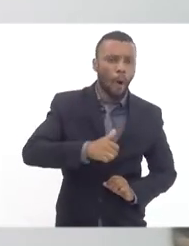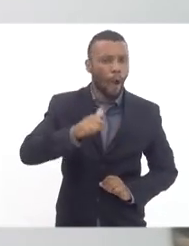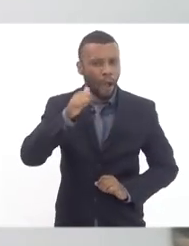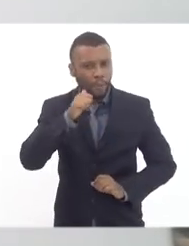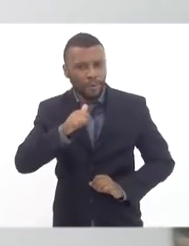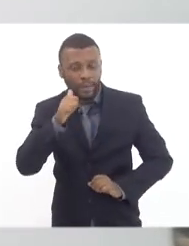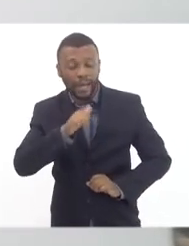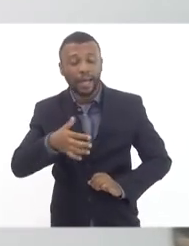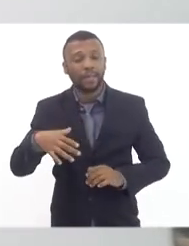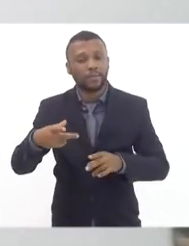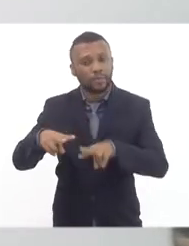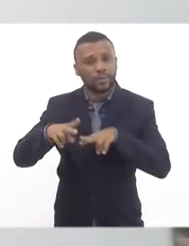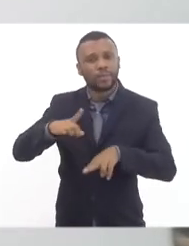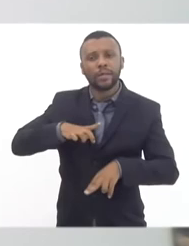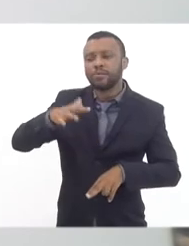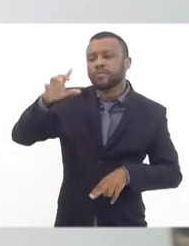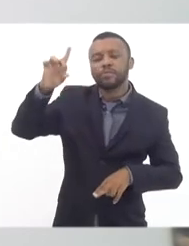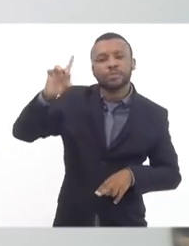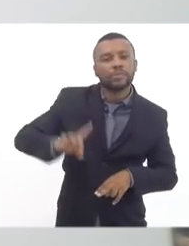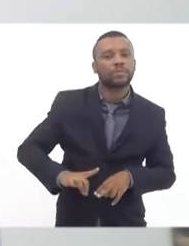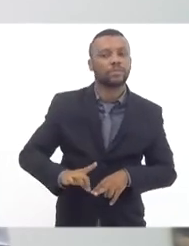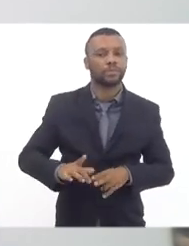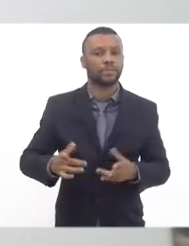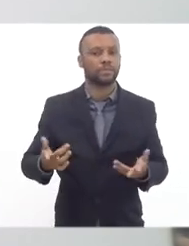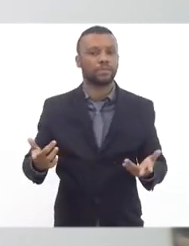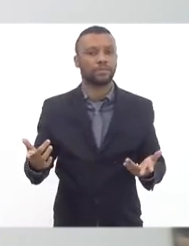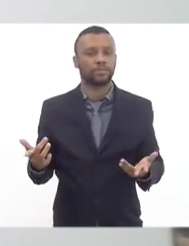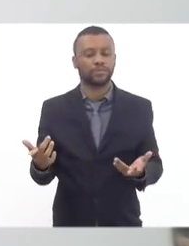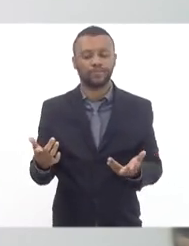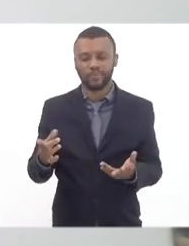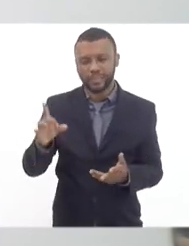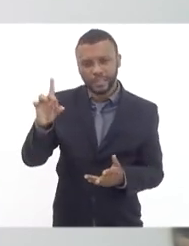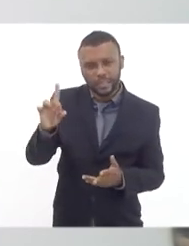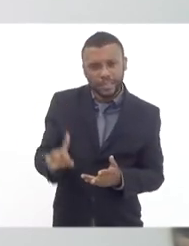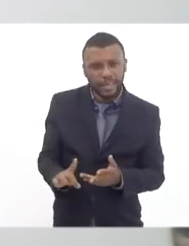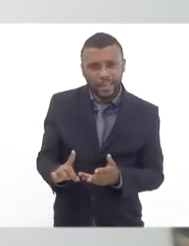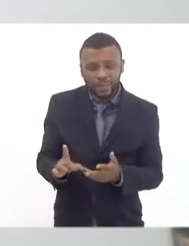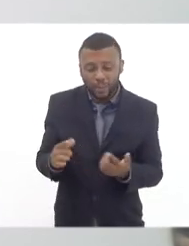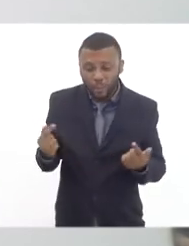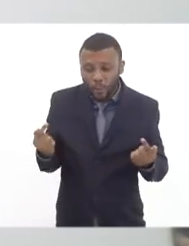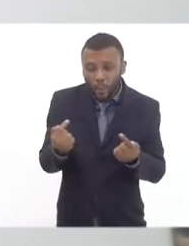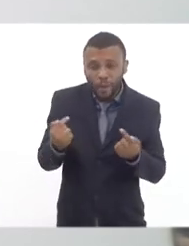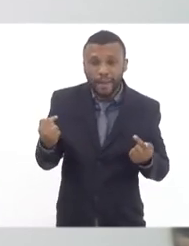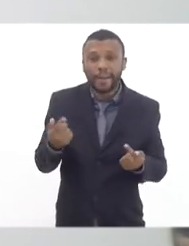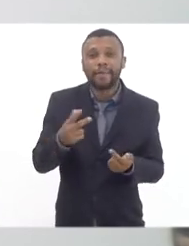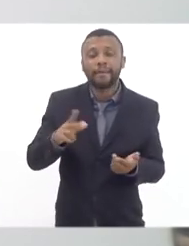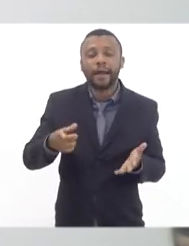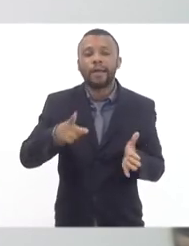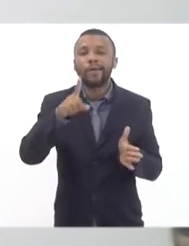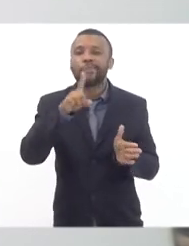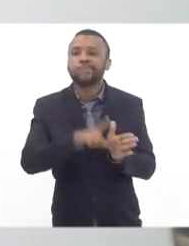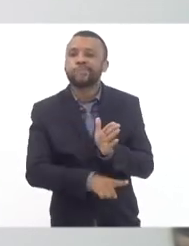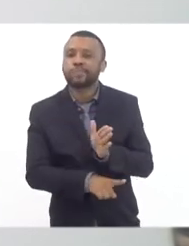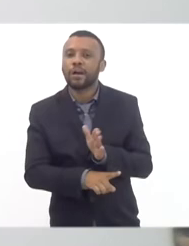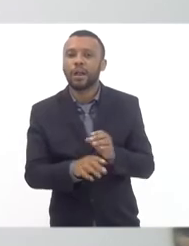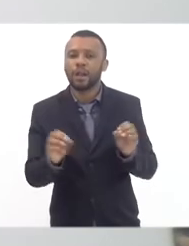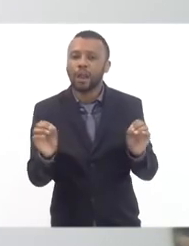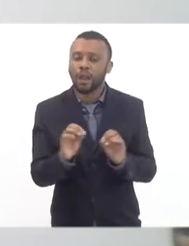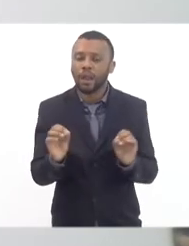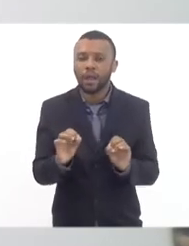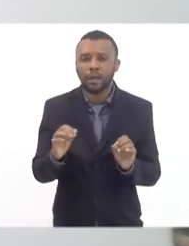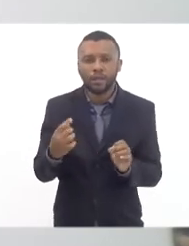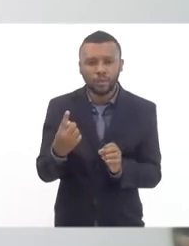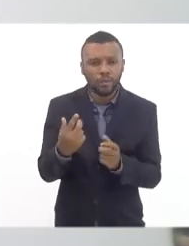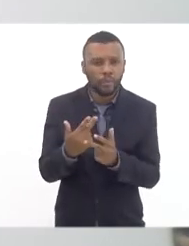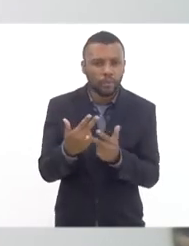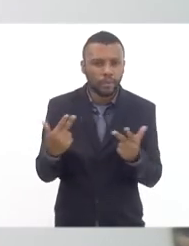tenho direitos, né? E esses direitos ninguém vai me tirar. Então, isso daí é o negócio.